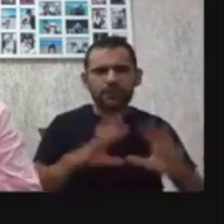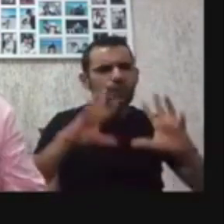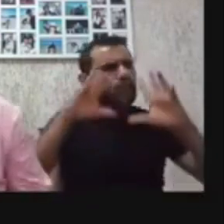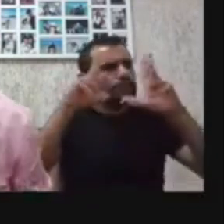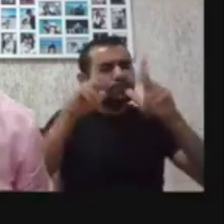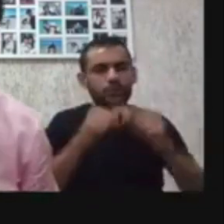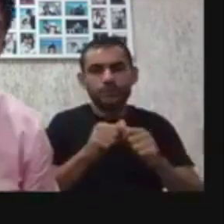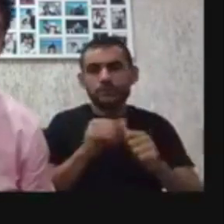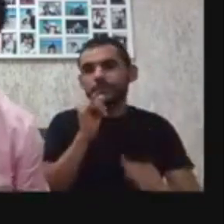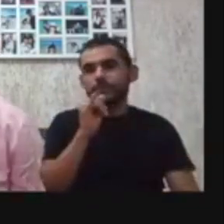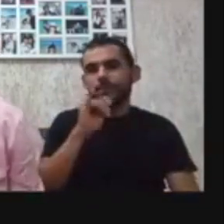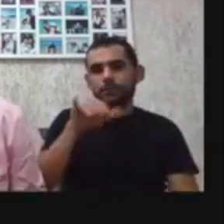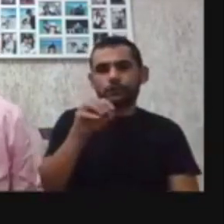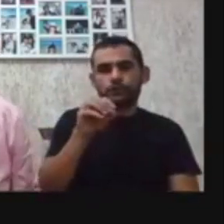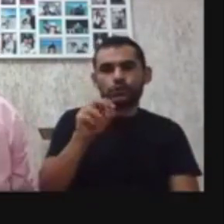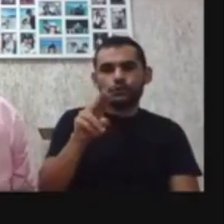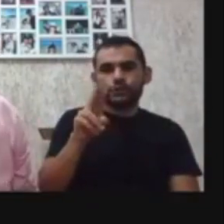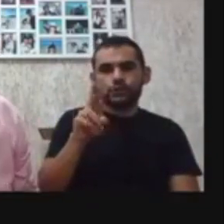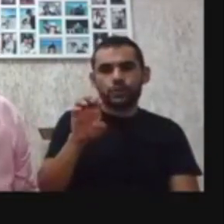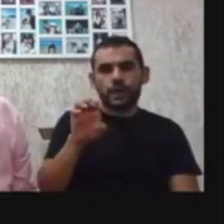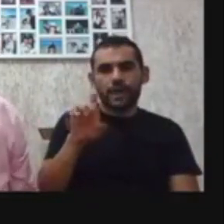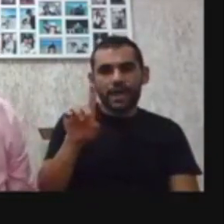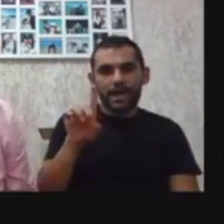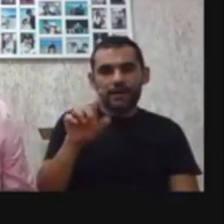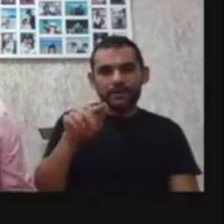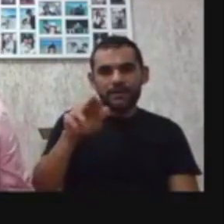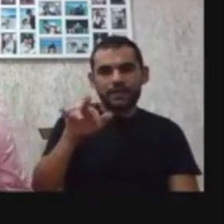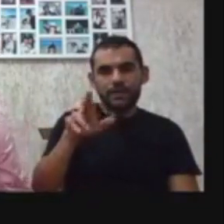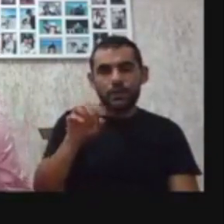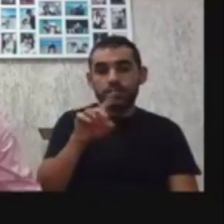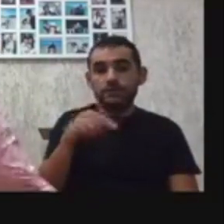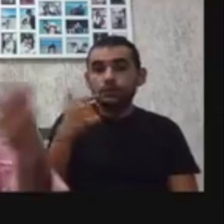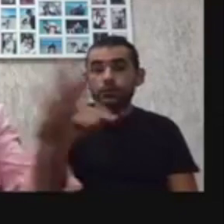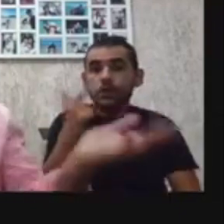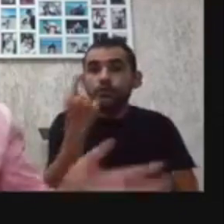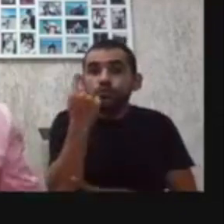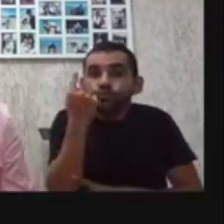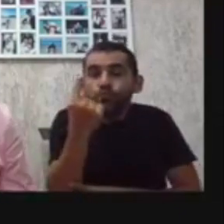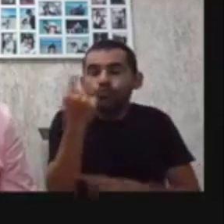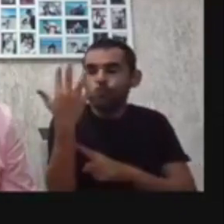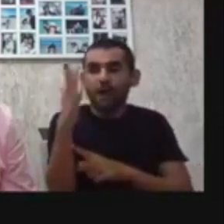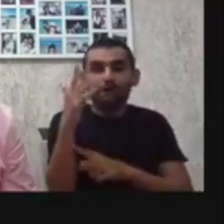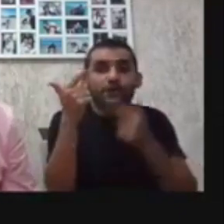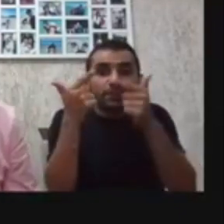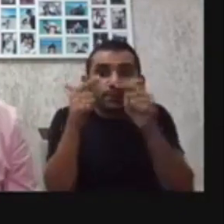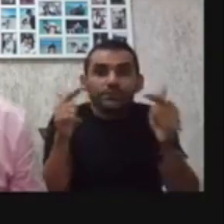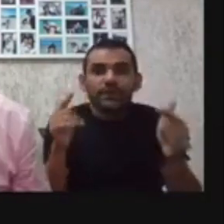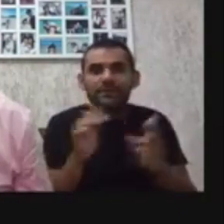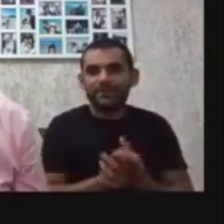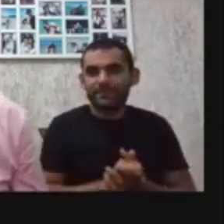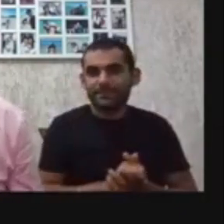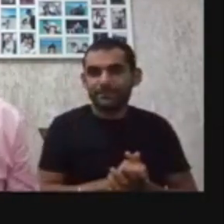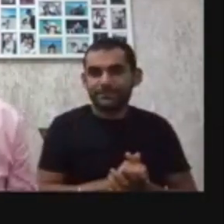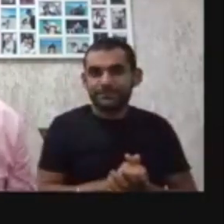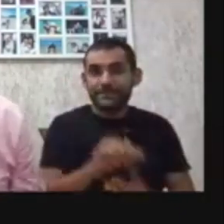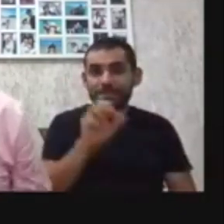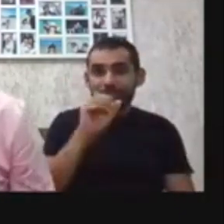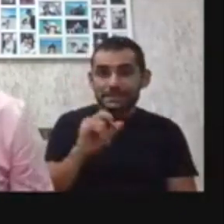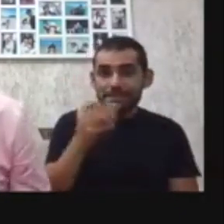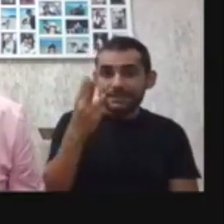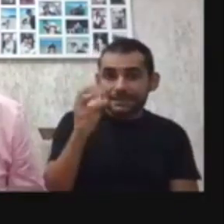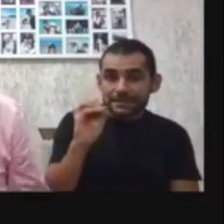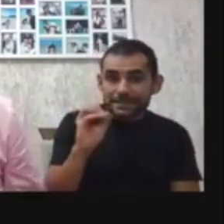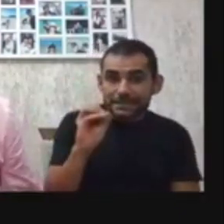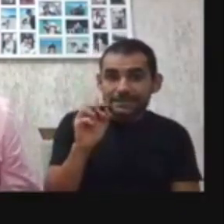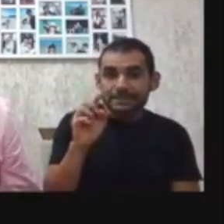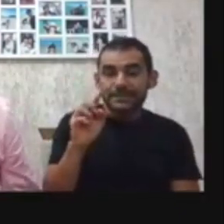isso. Olha a Avenida Josué de Queiroz, não tem uma árvore. Tem uma árvore naquele lugar. Não, se está 30 graus aqui, lá